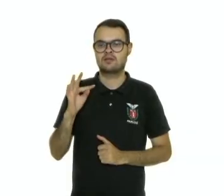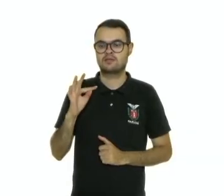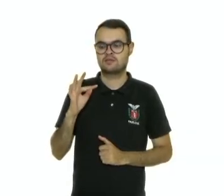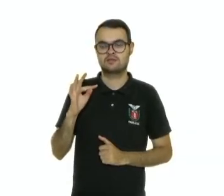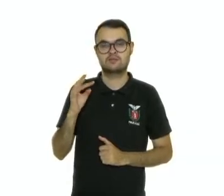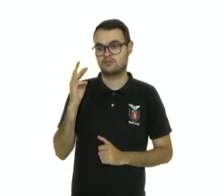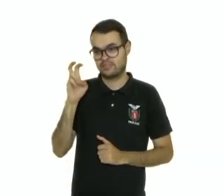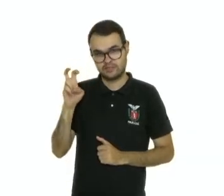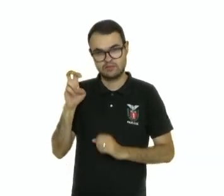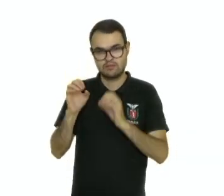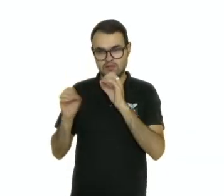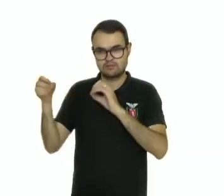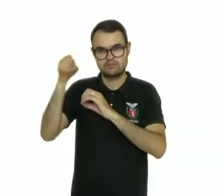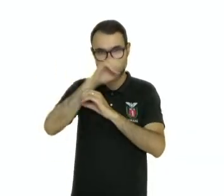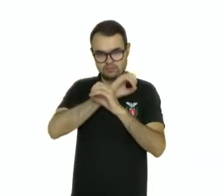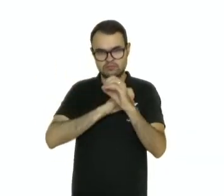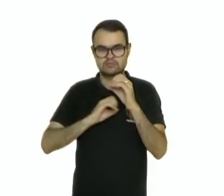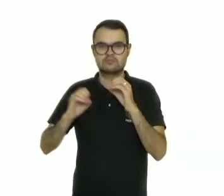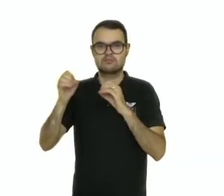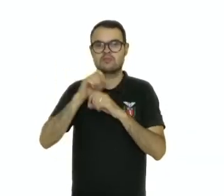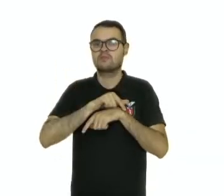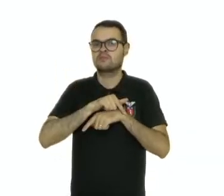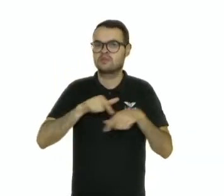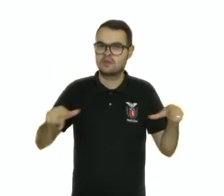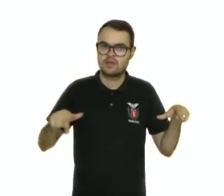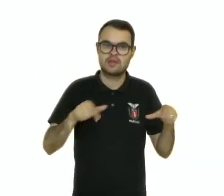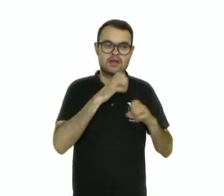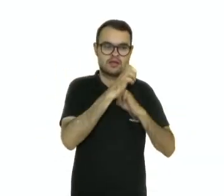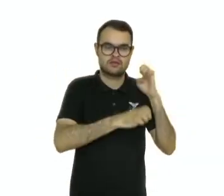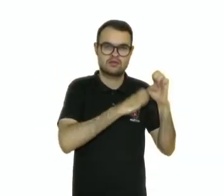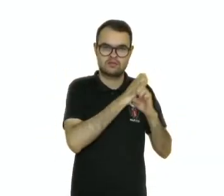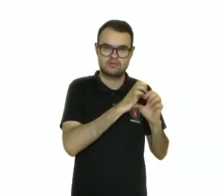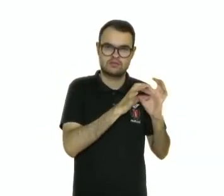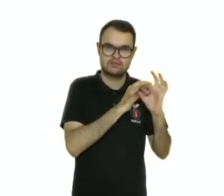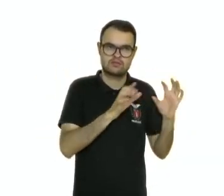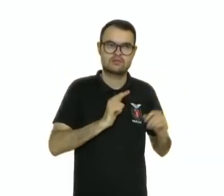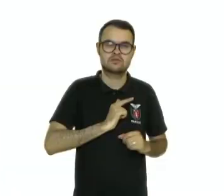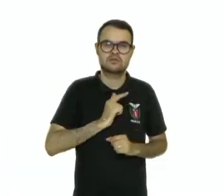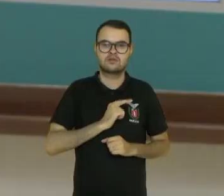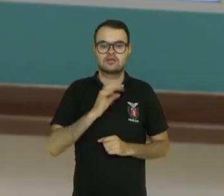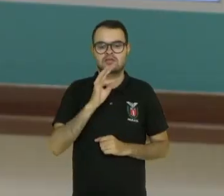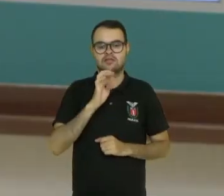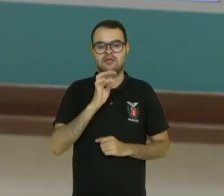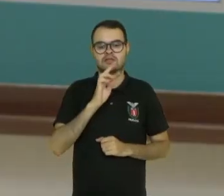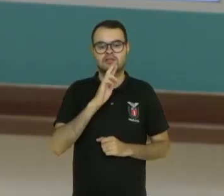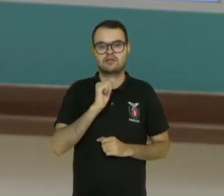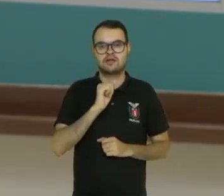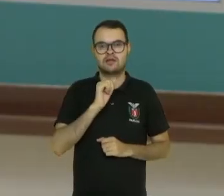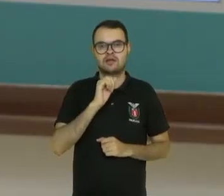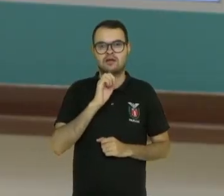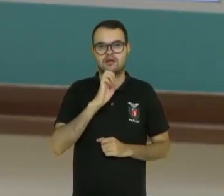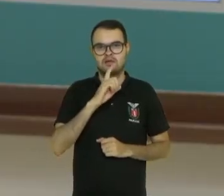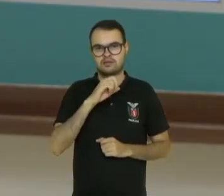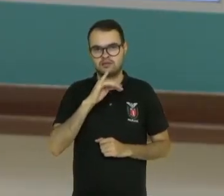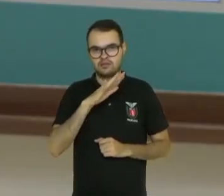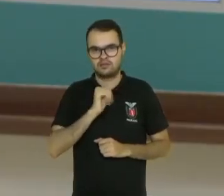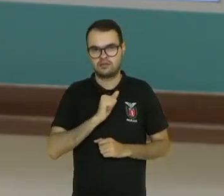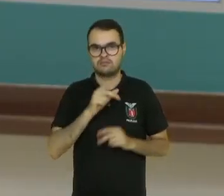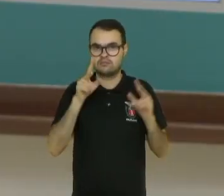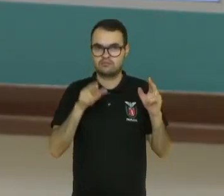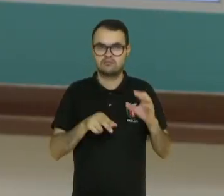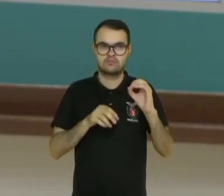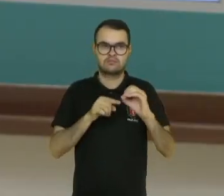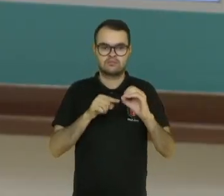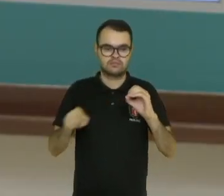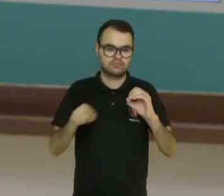Moléculas com 5 átomos, sem a presença de elétrons livres, vai ter geometria do tipo tetraédrica, que está representada aqui, e